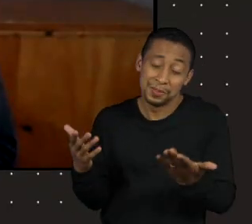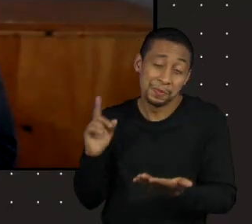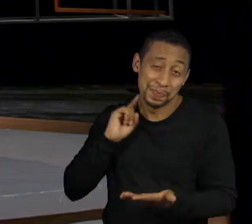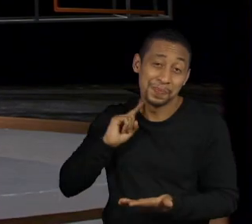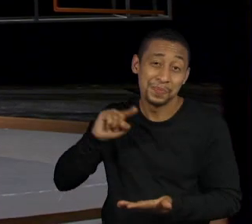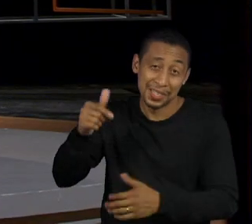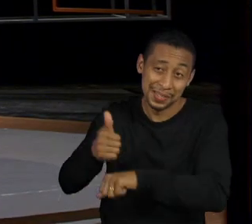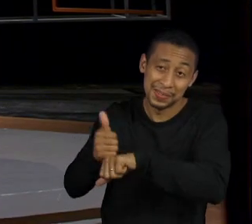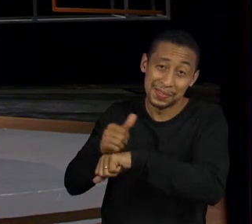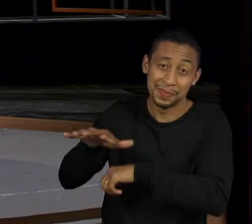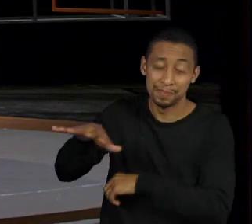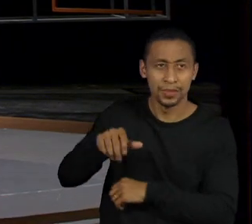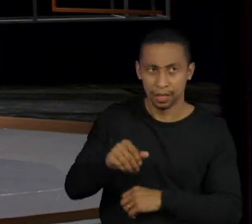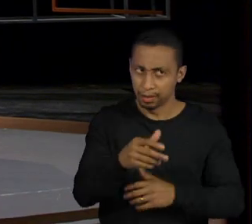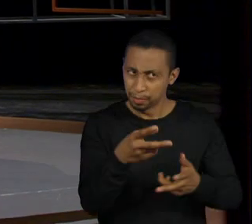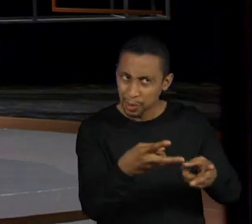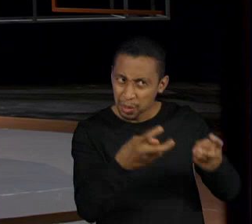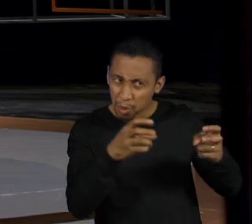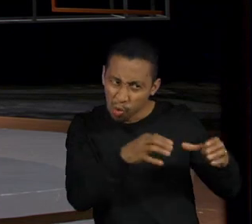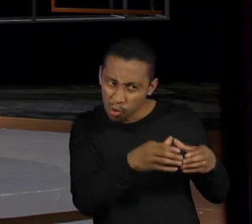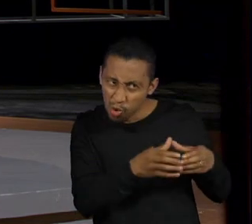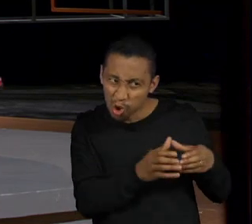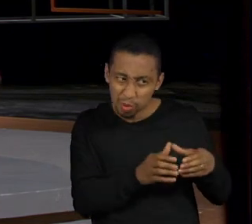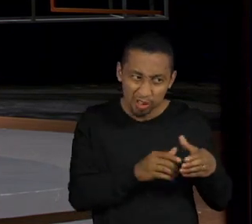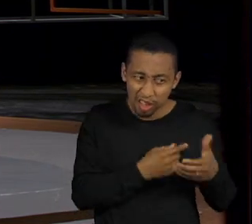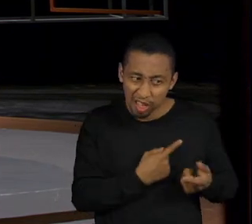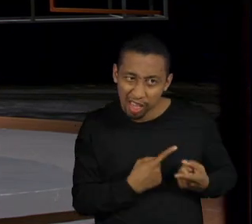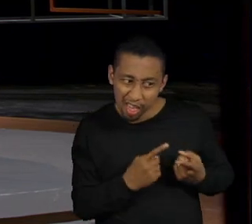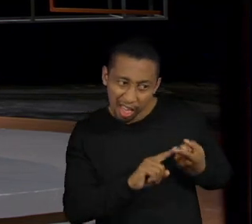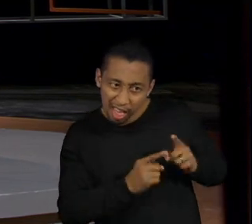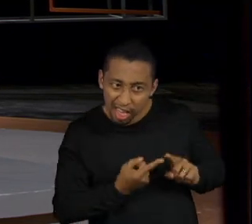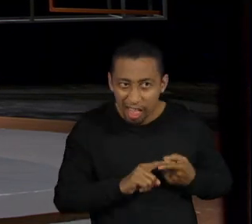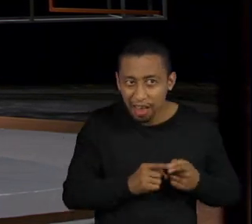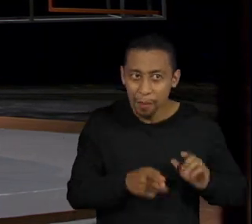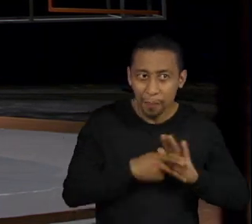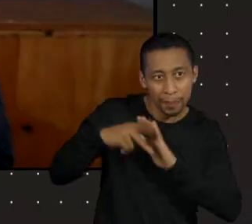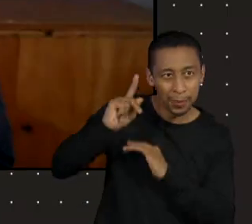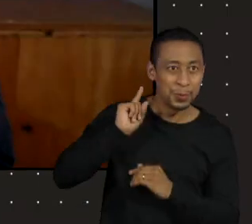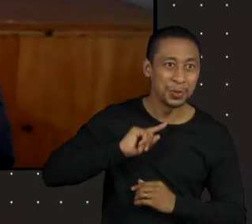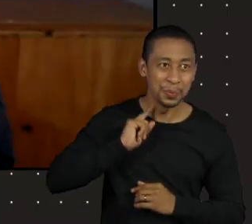já percebeu que é uma máfia mineira, né? Uma máfia mineira.